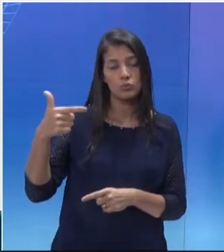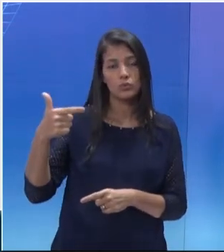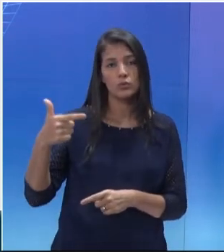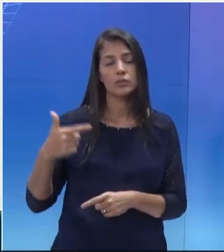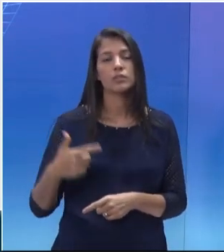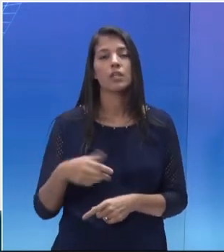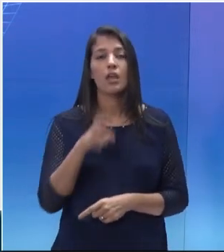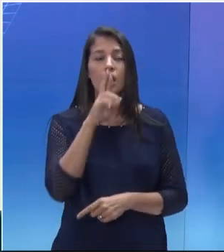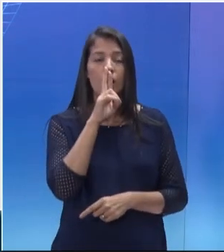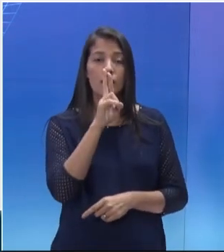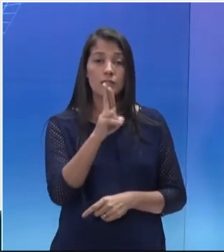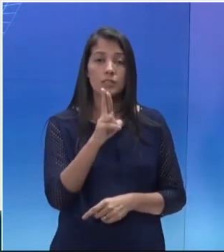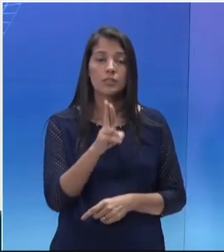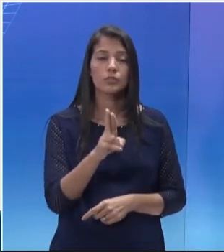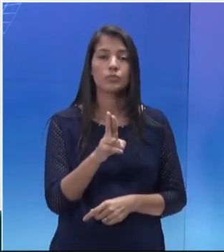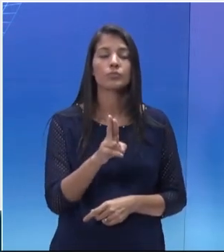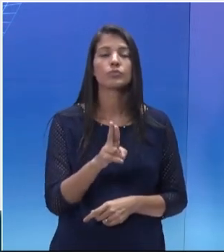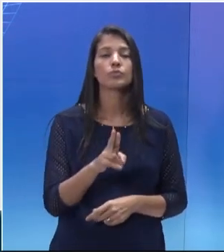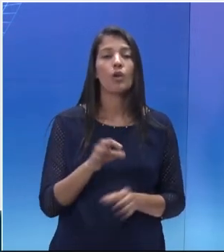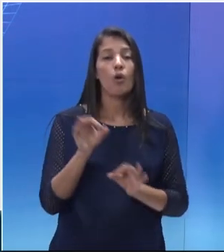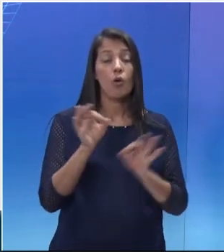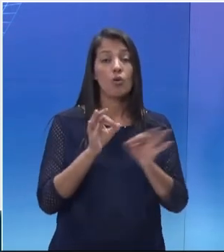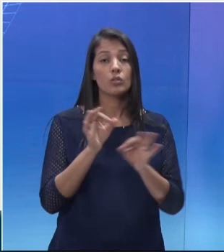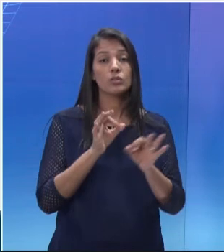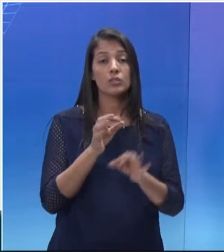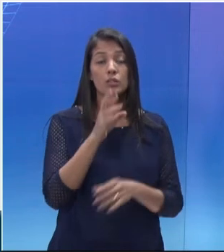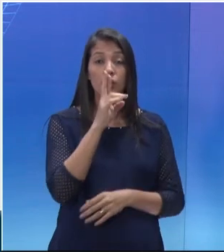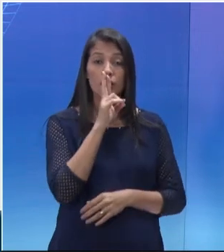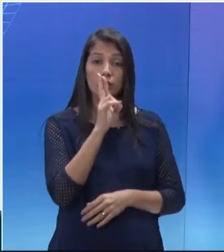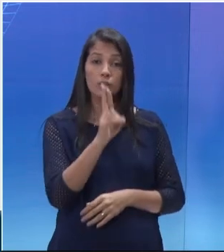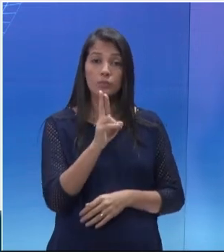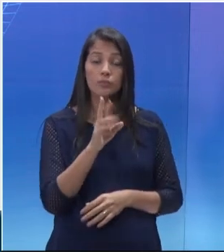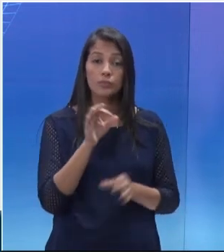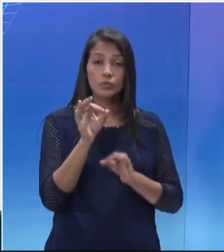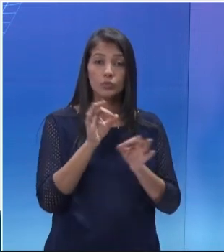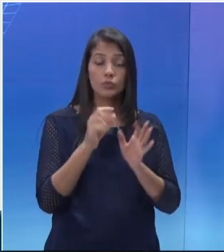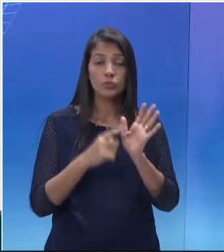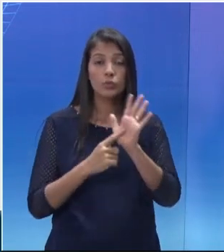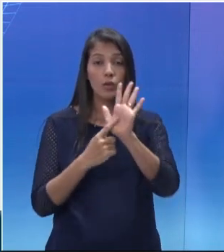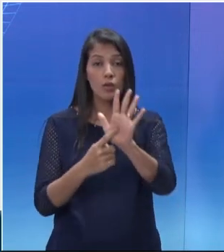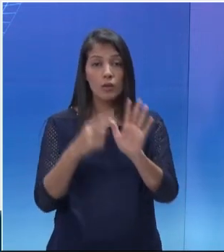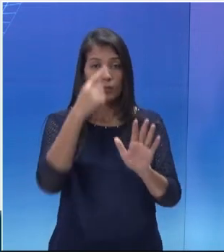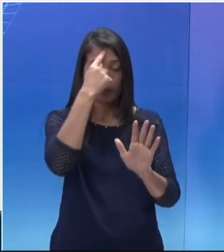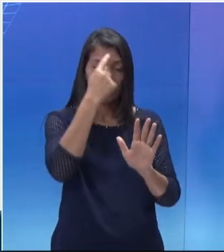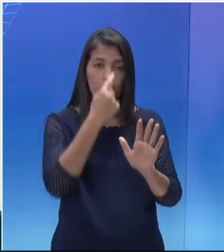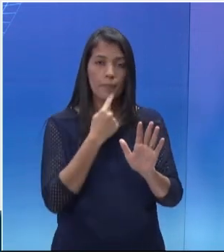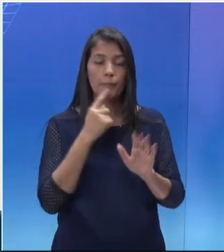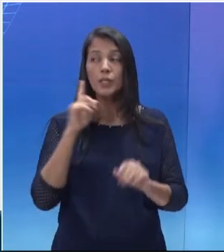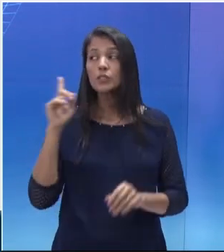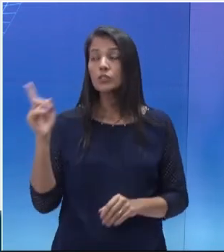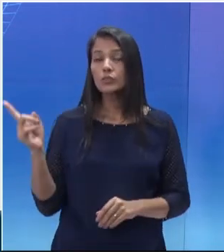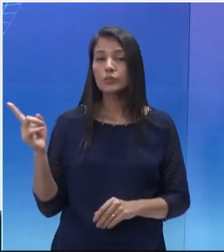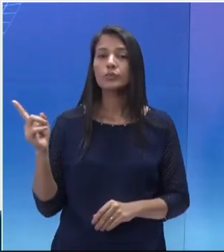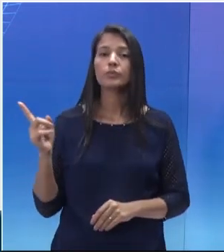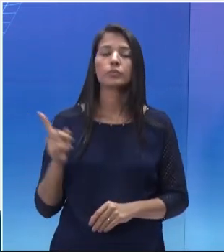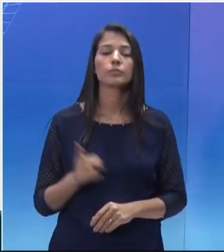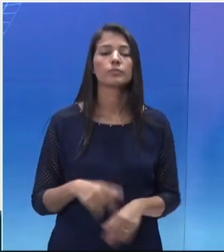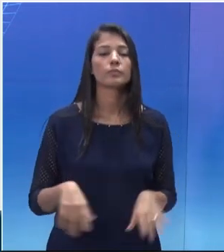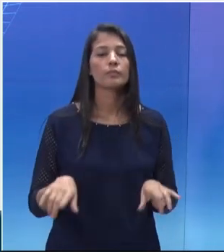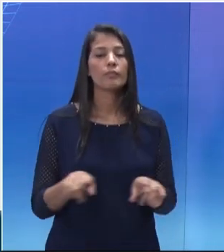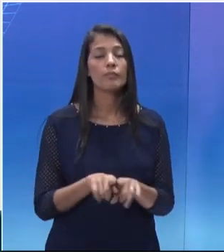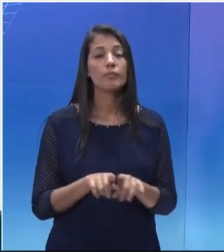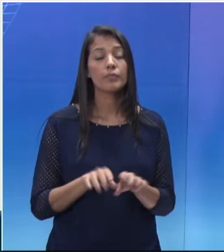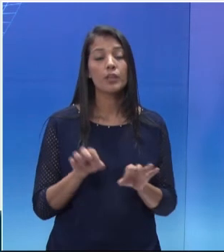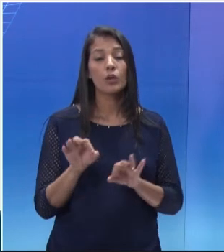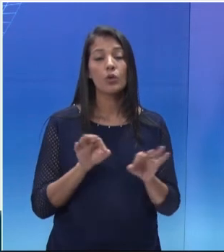para eliminar então esses números fracionários, resulta nessa equação em tela. Ok, percebam,